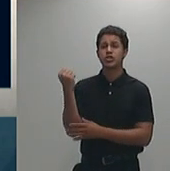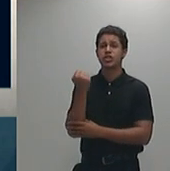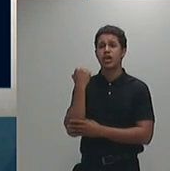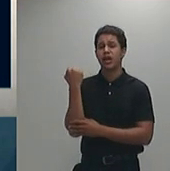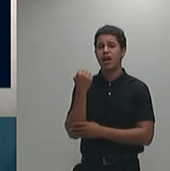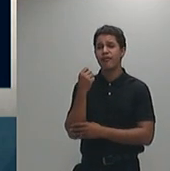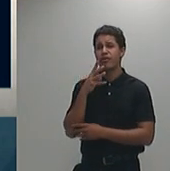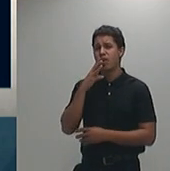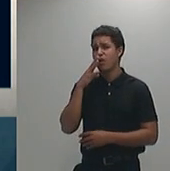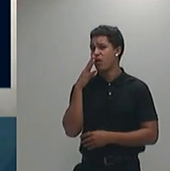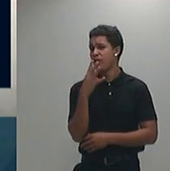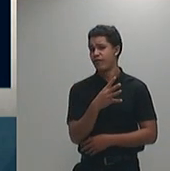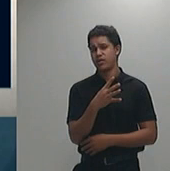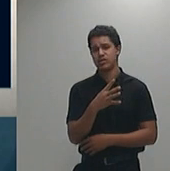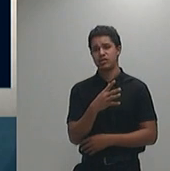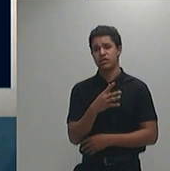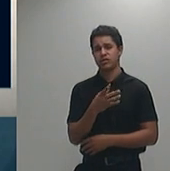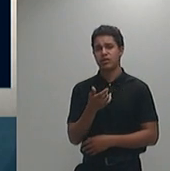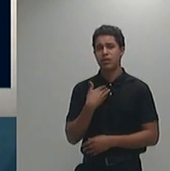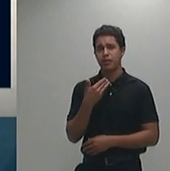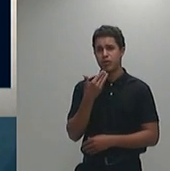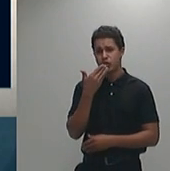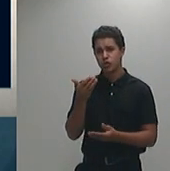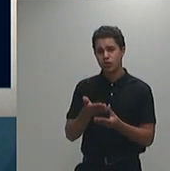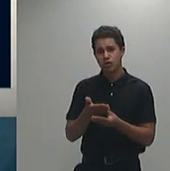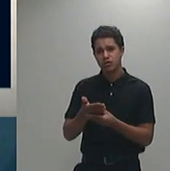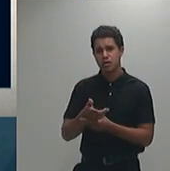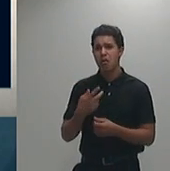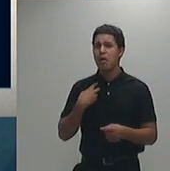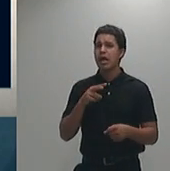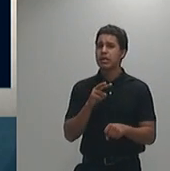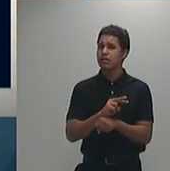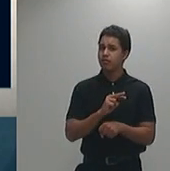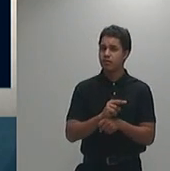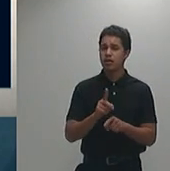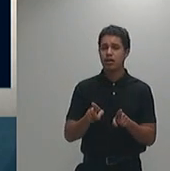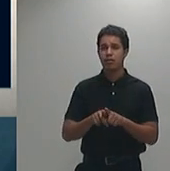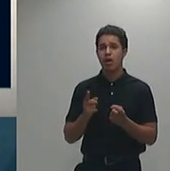ao à ampla defesa e ao contraditório